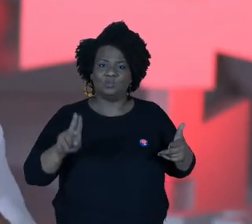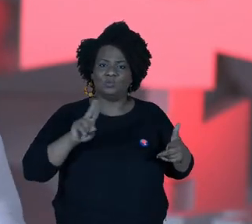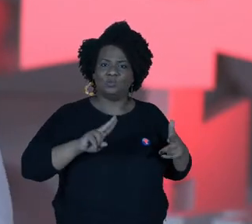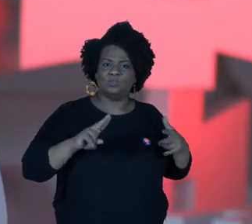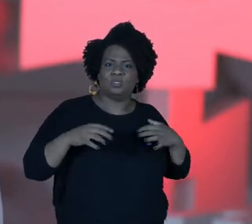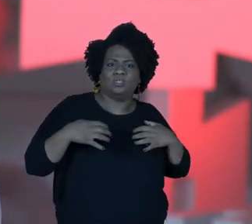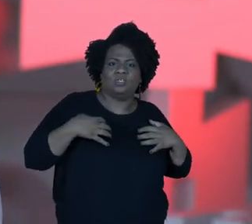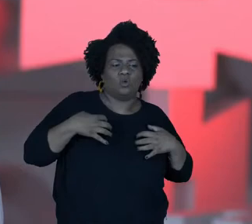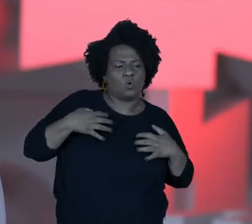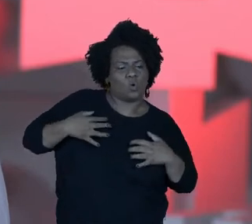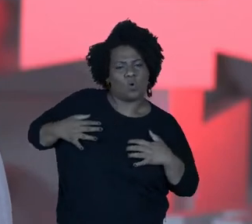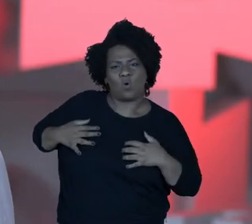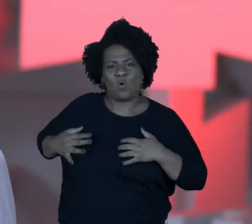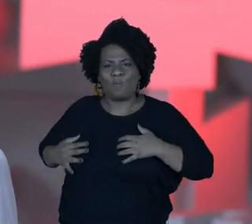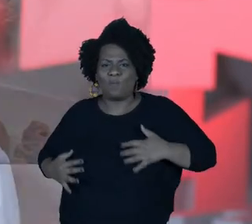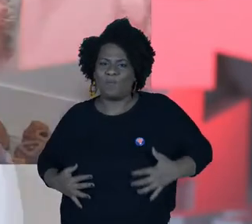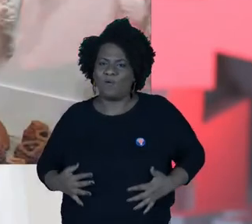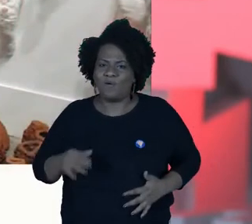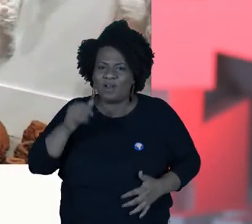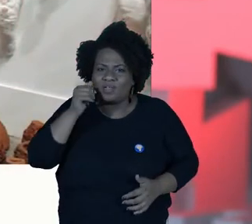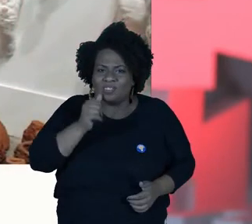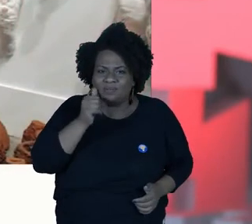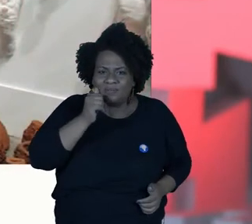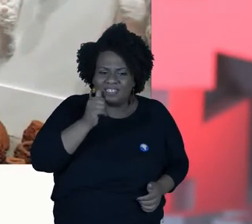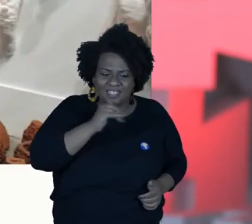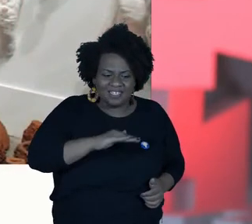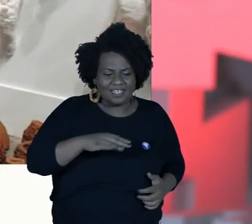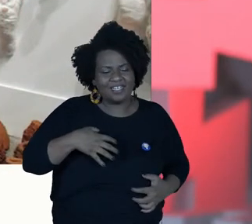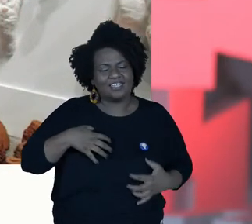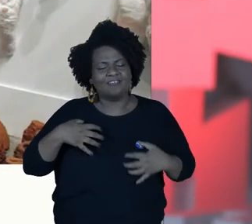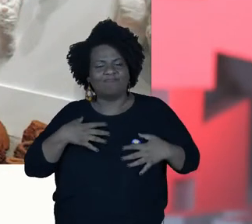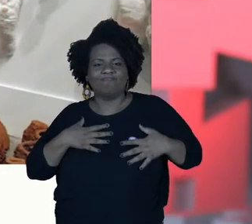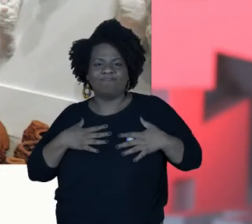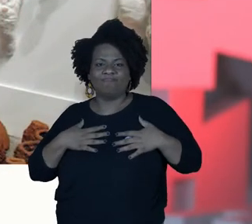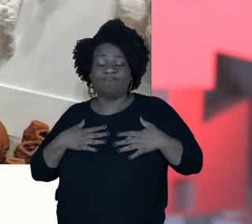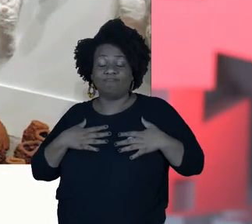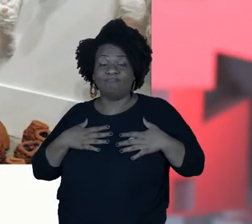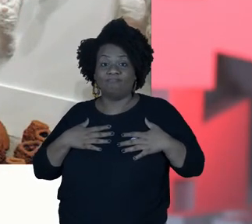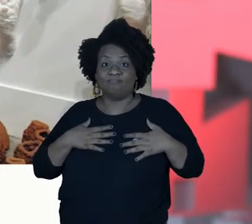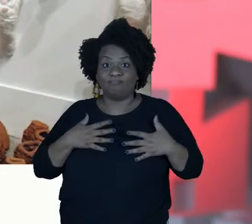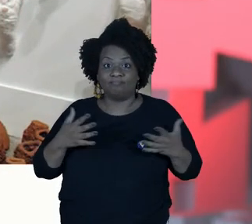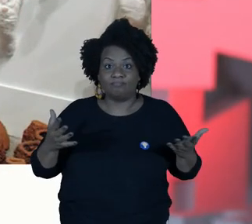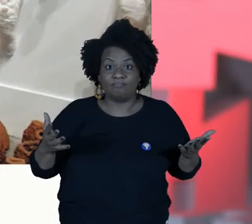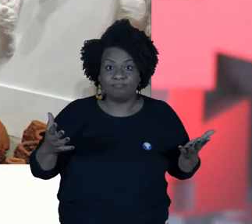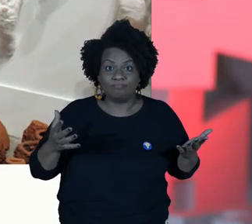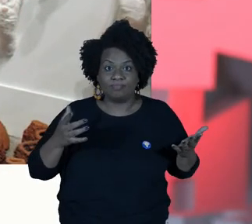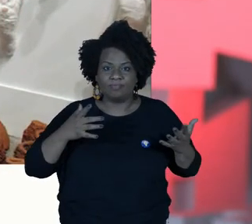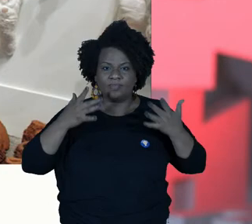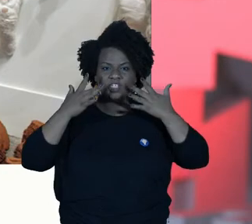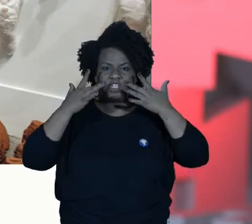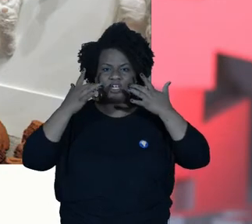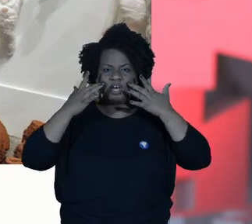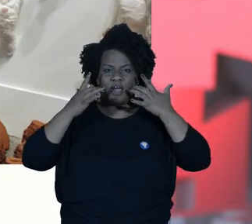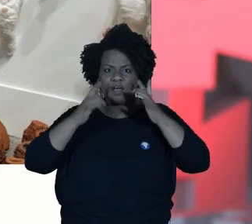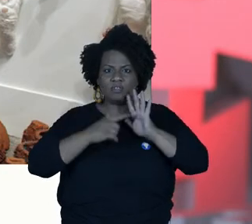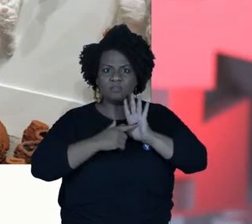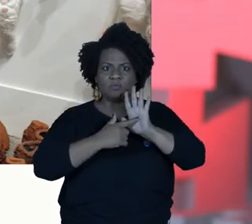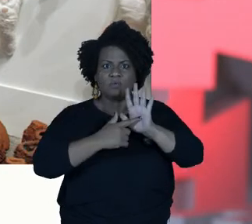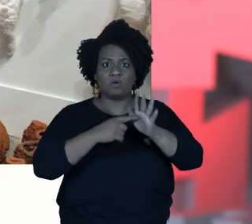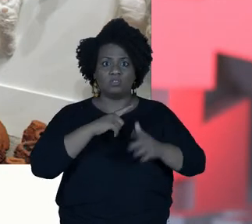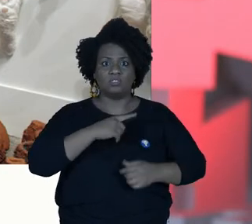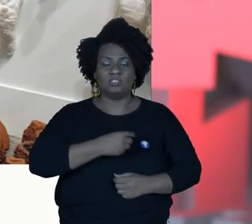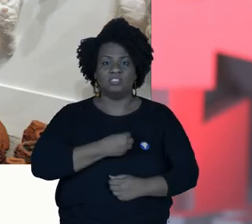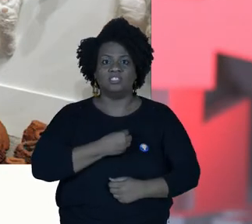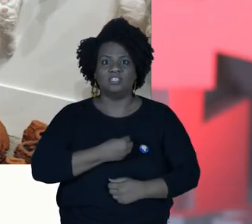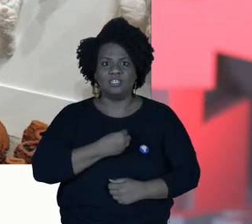corporal dessas pequenas figuras femininas, e é muito dramático. Essa dramaticidade, essa tensão, ela é muito